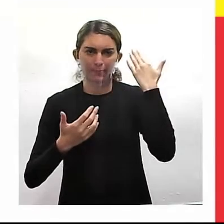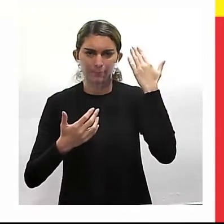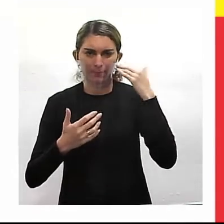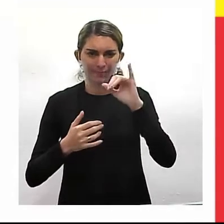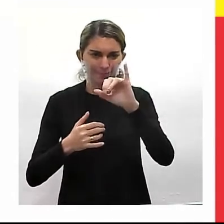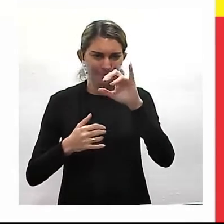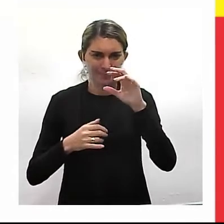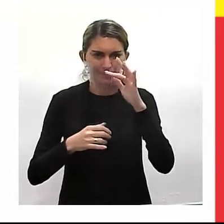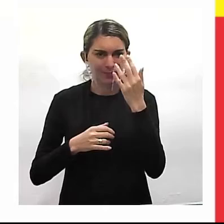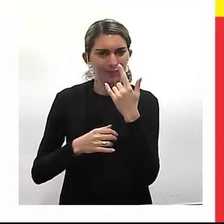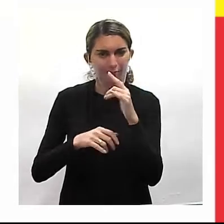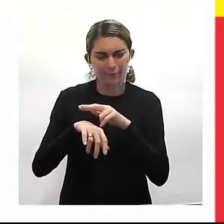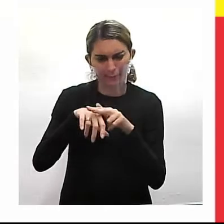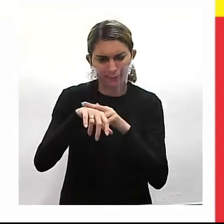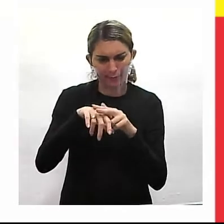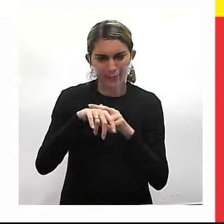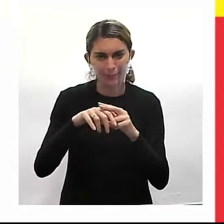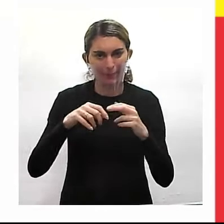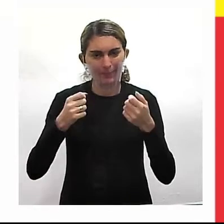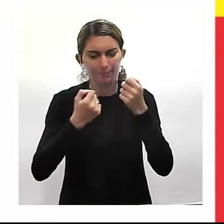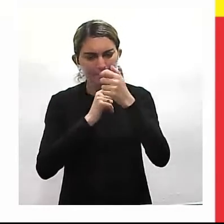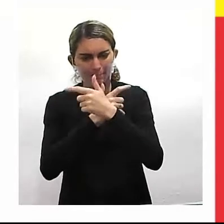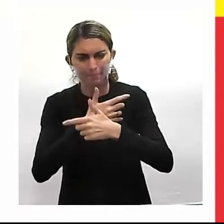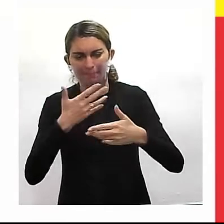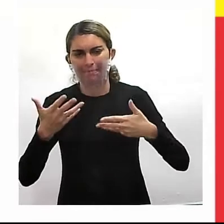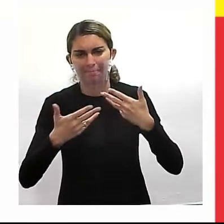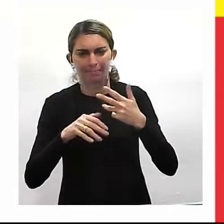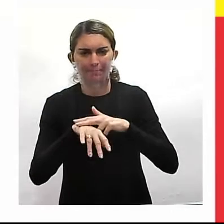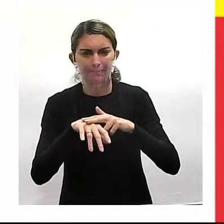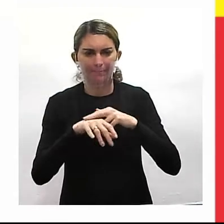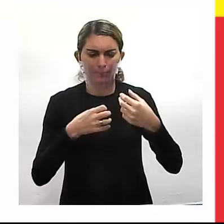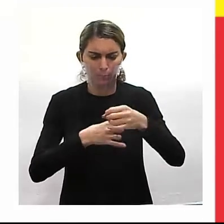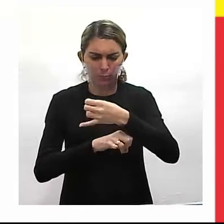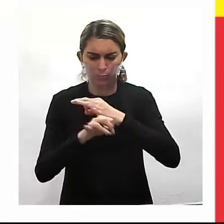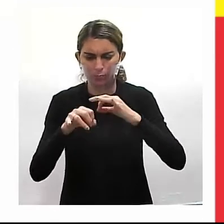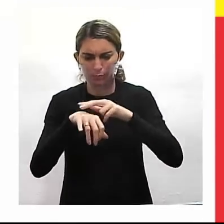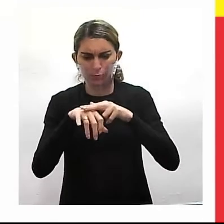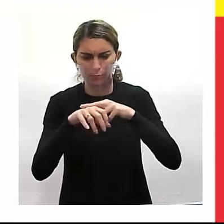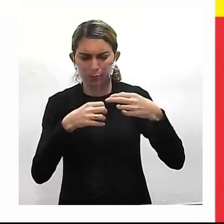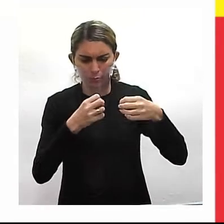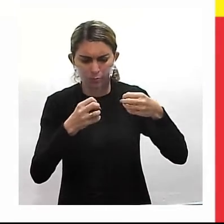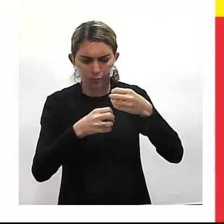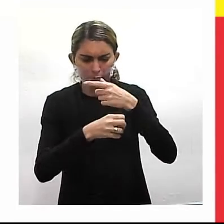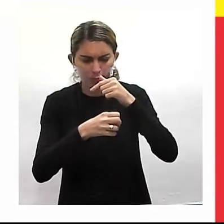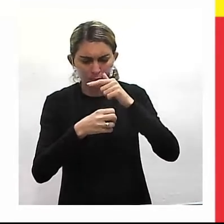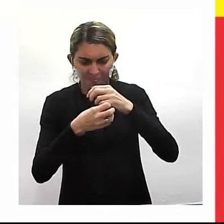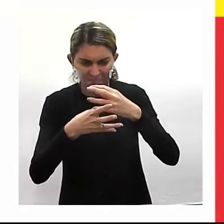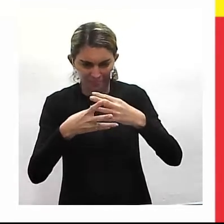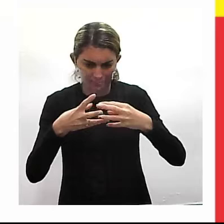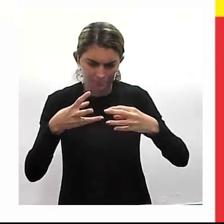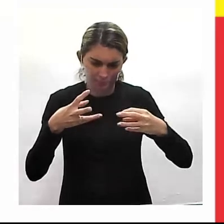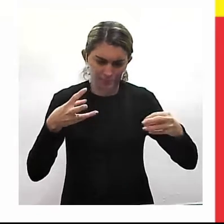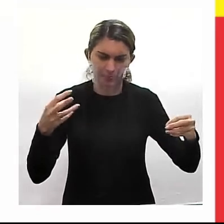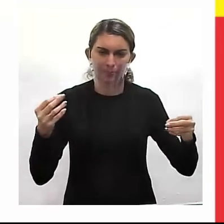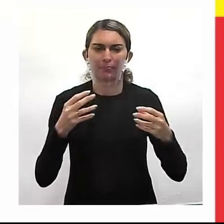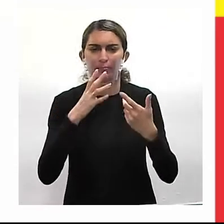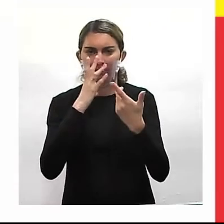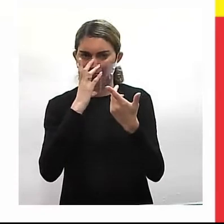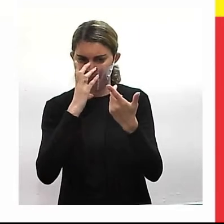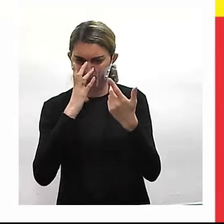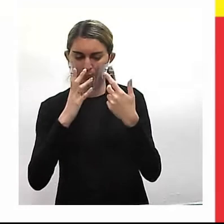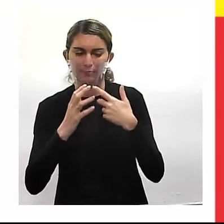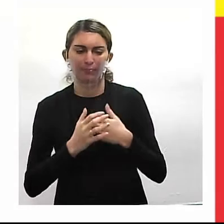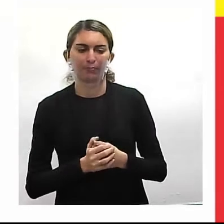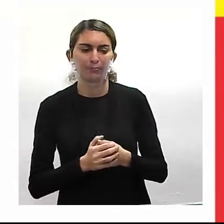GIFzinho verde, né? Aquela animaçãozinha, onde está lá a molécula em verde, aí vai a moléculazinha de água lá e puxa, né? Pronto, ele está falando sobre isso